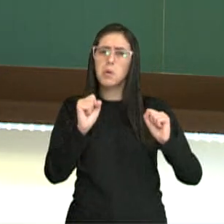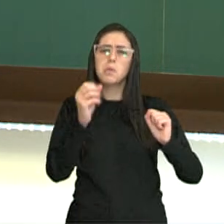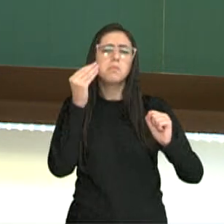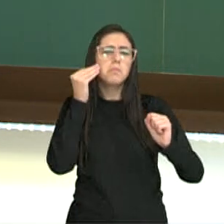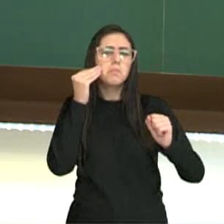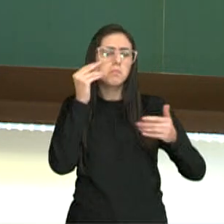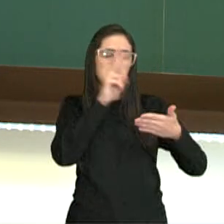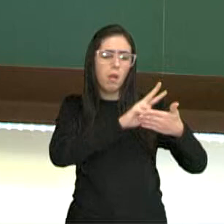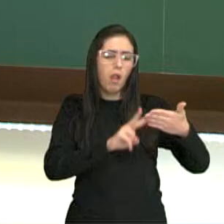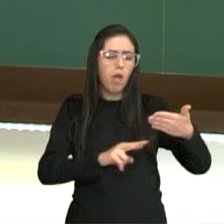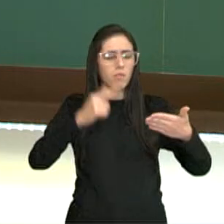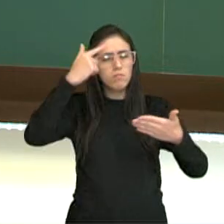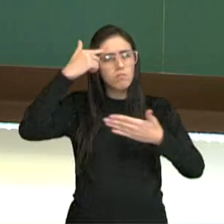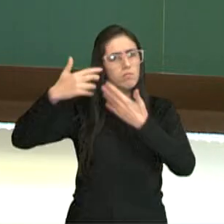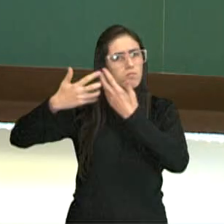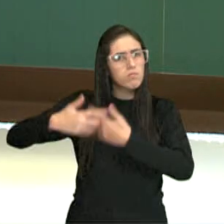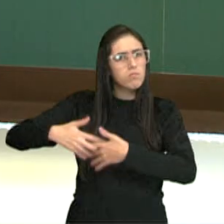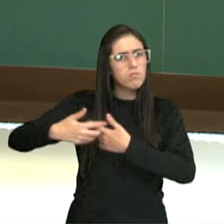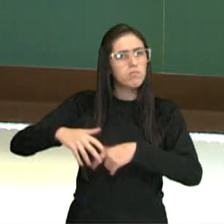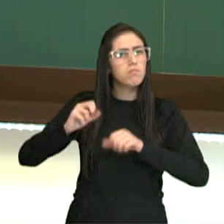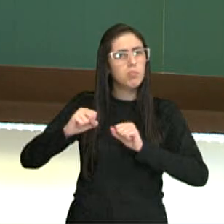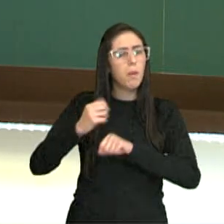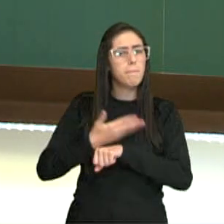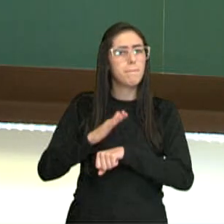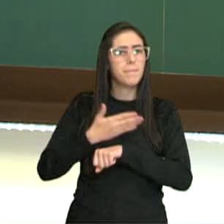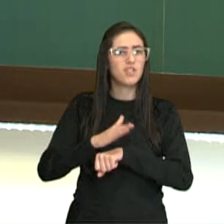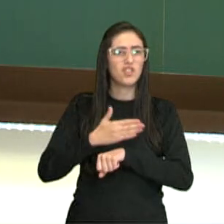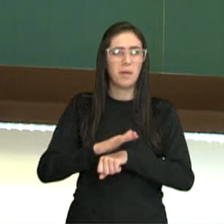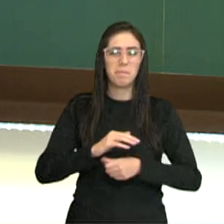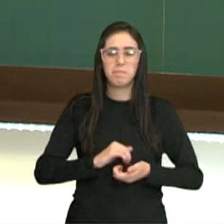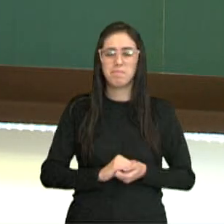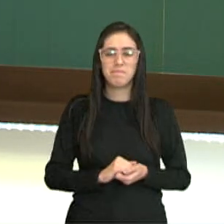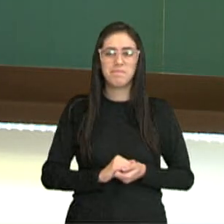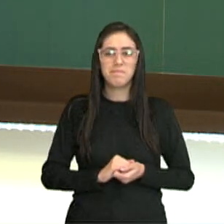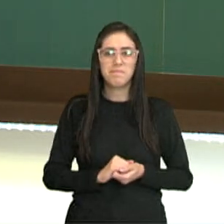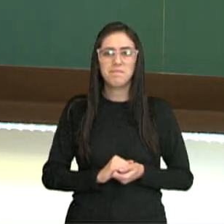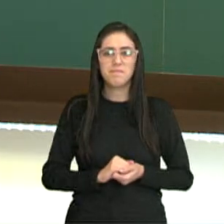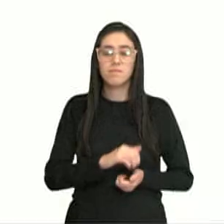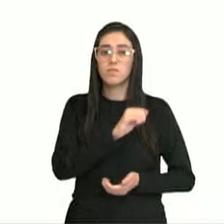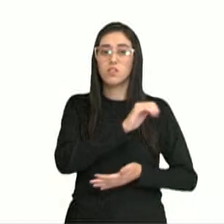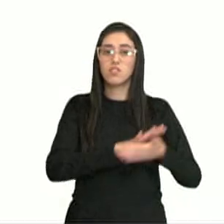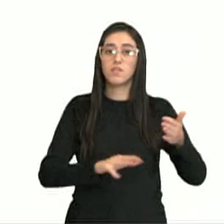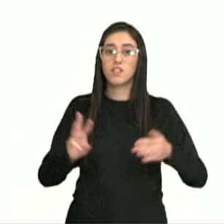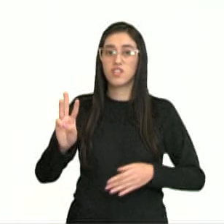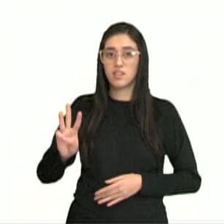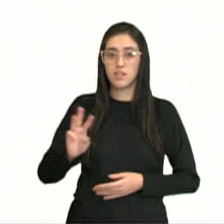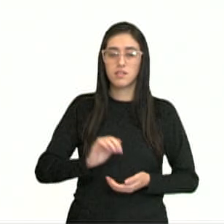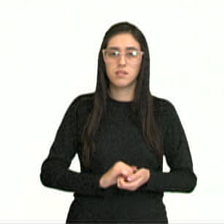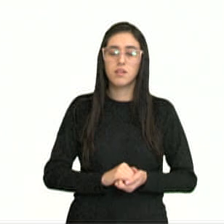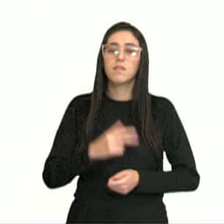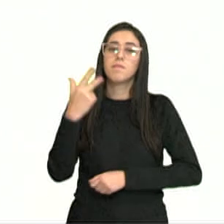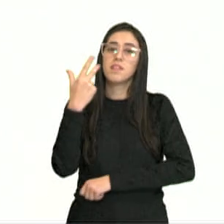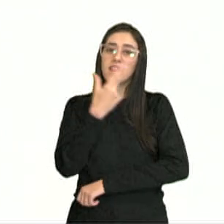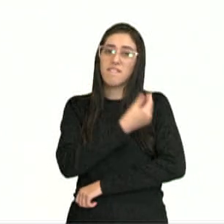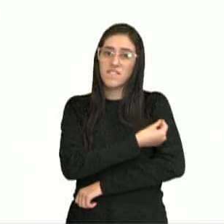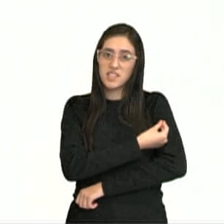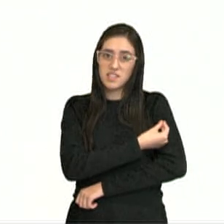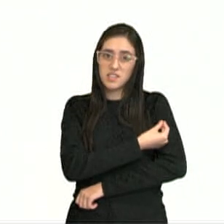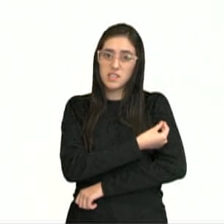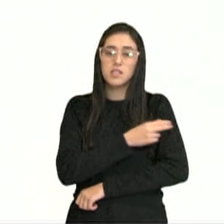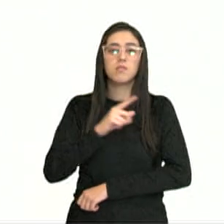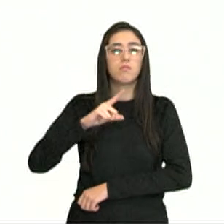ficar, né, acompanhando a leitura e praticando a leitura o tempo todo, ó. Atividade 3. A vacina usa